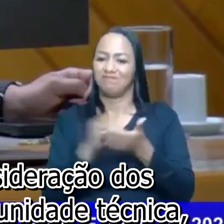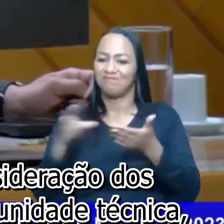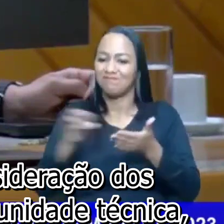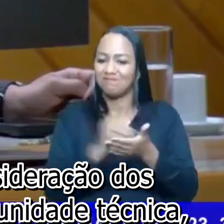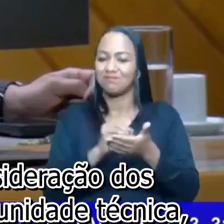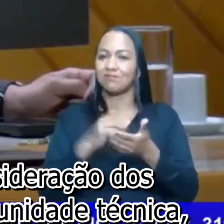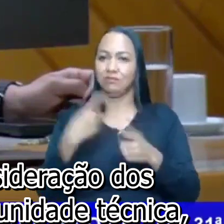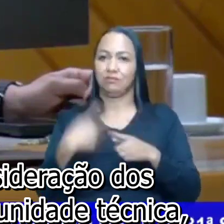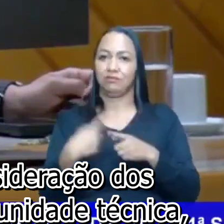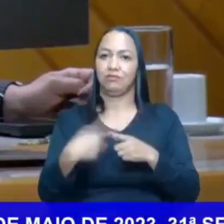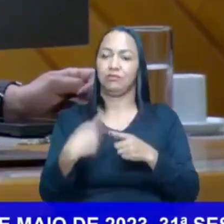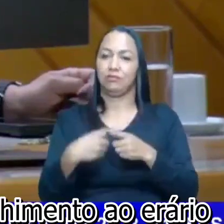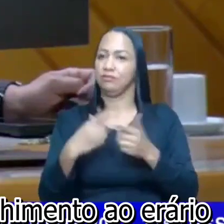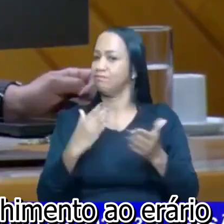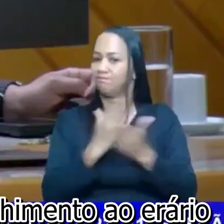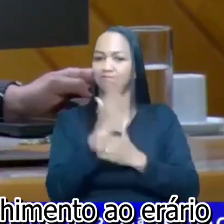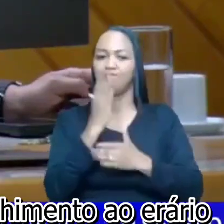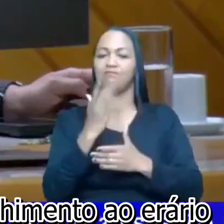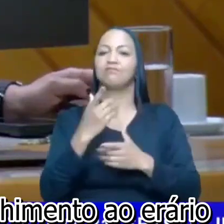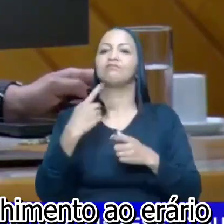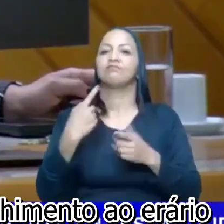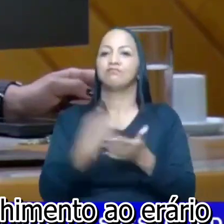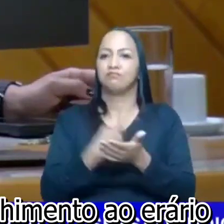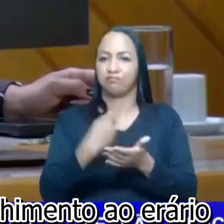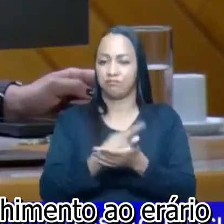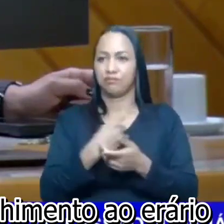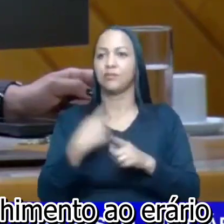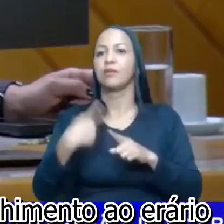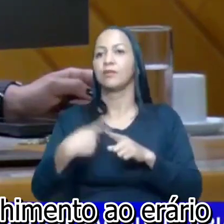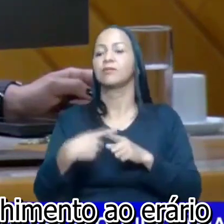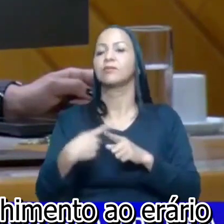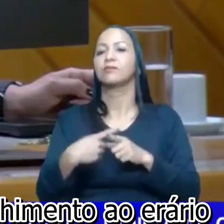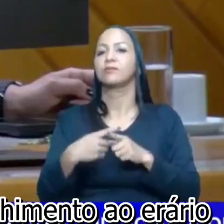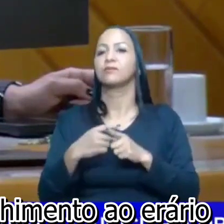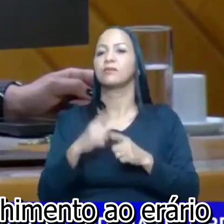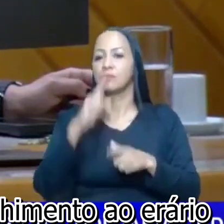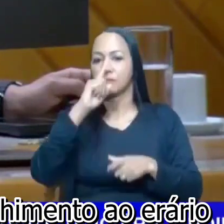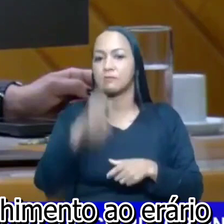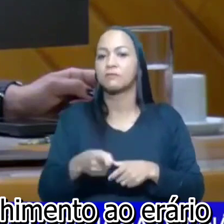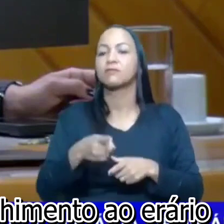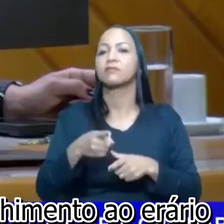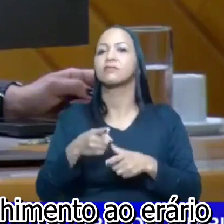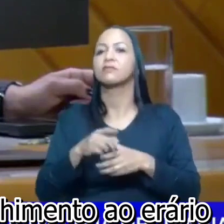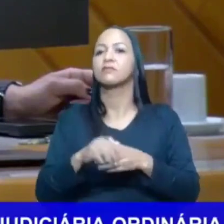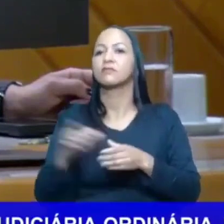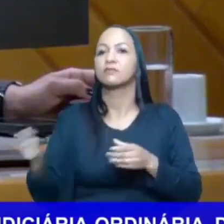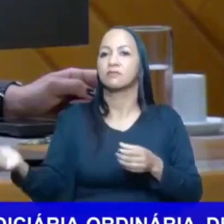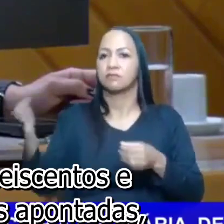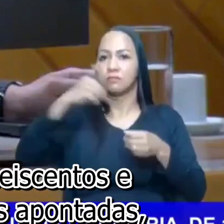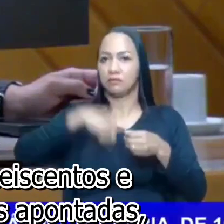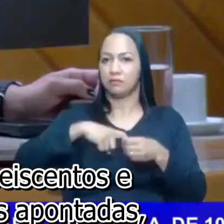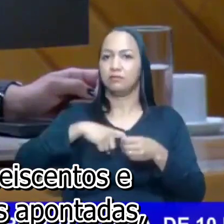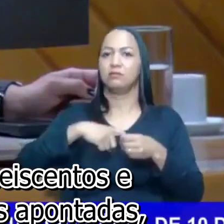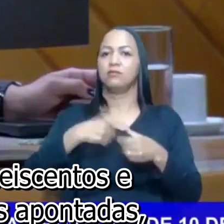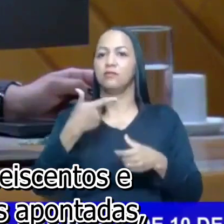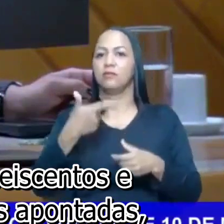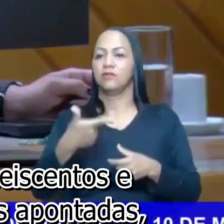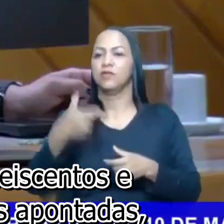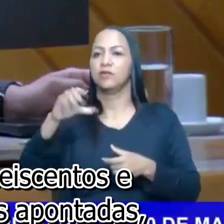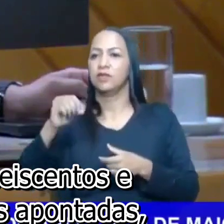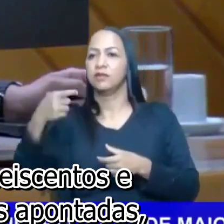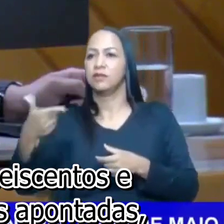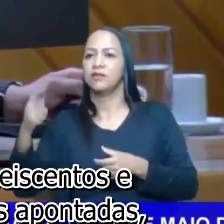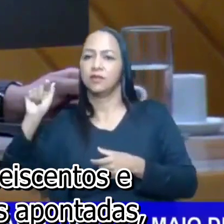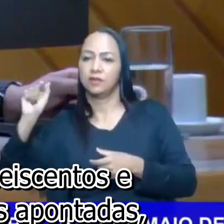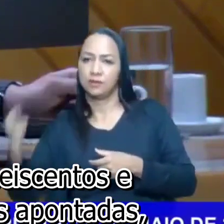técnica, pela desaprovação das contas e determinação de recolhimento ao erário do valor de R$